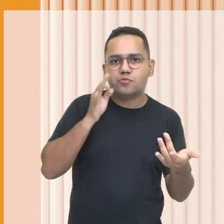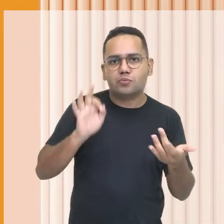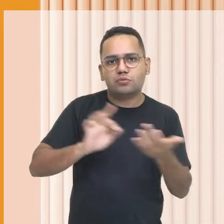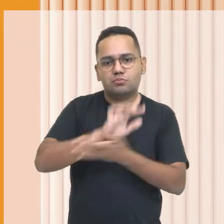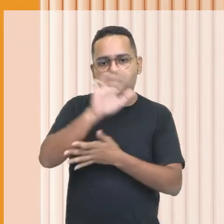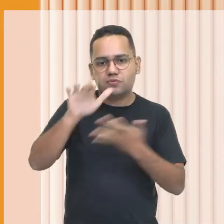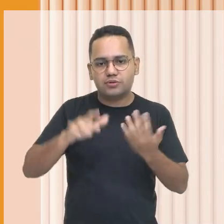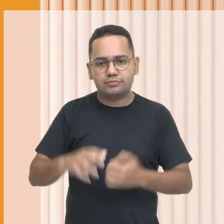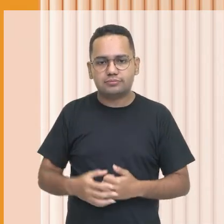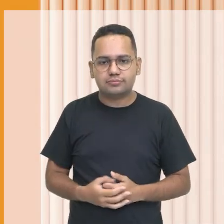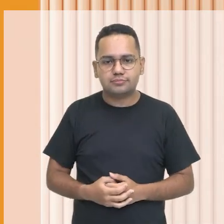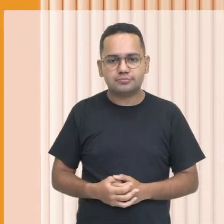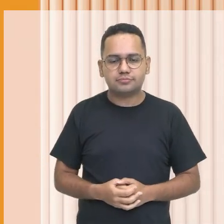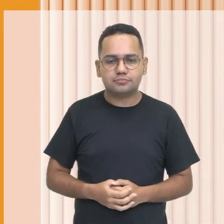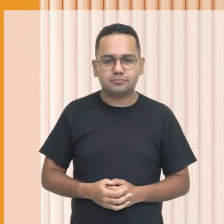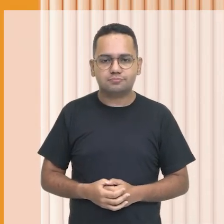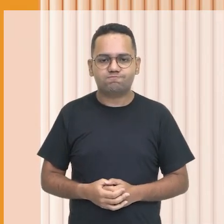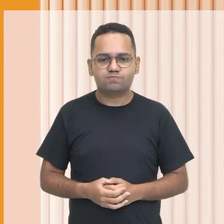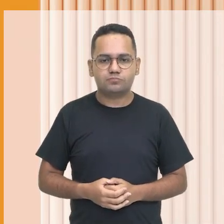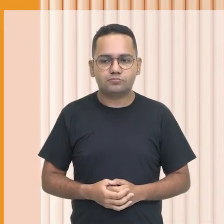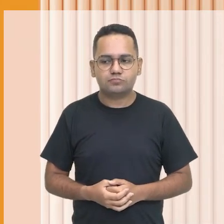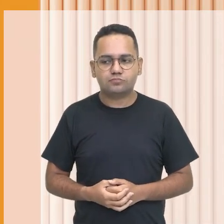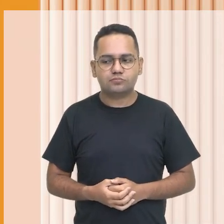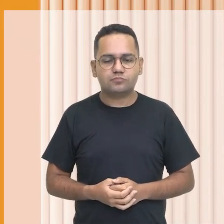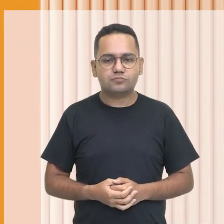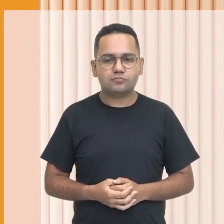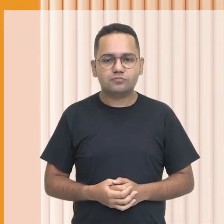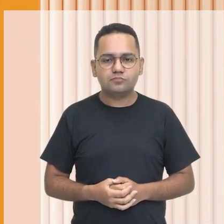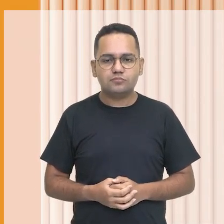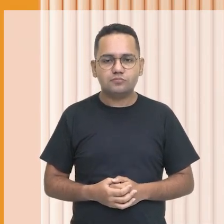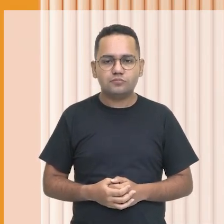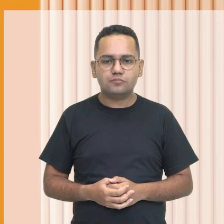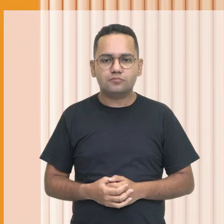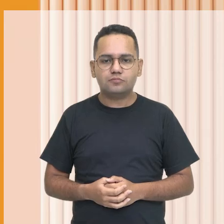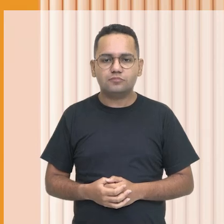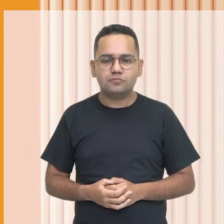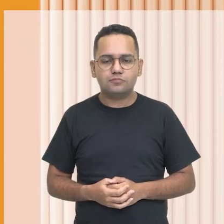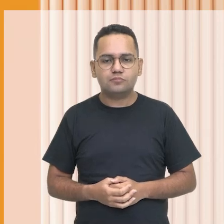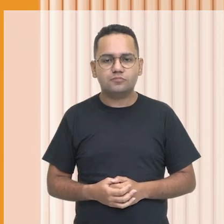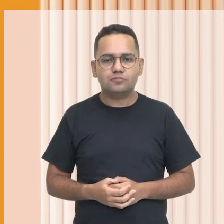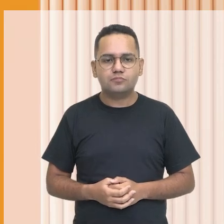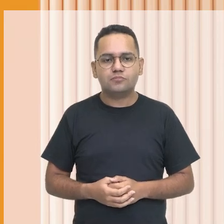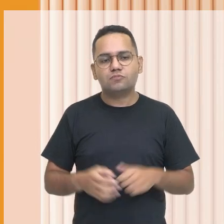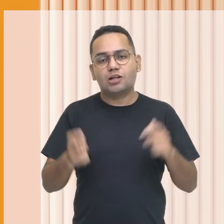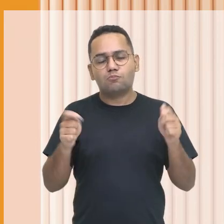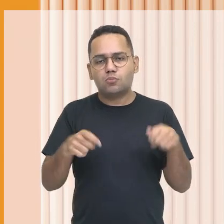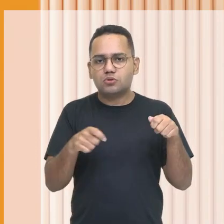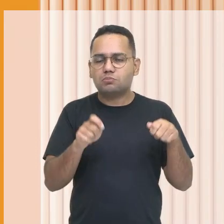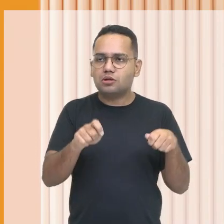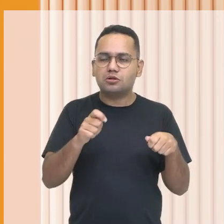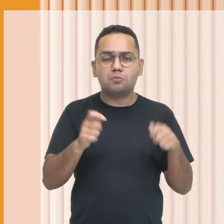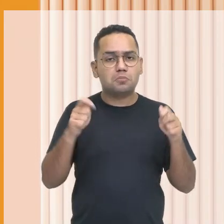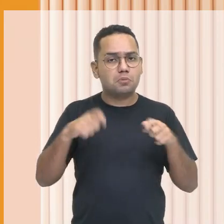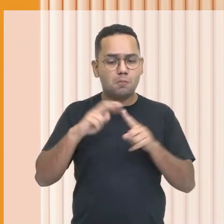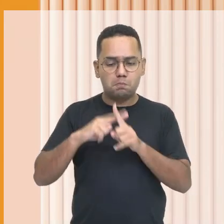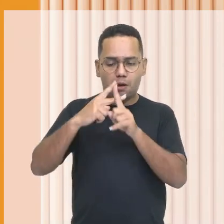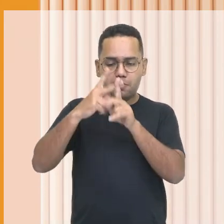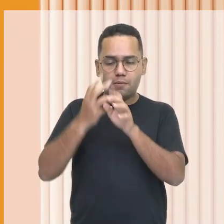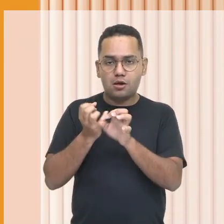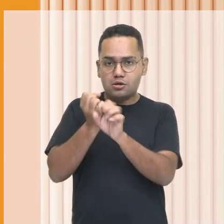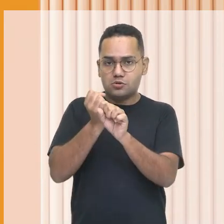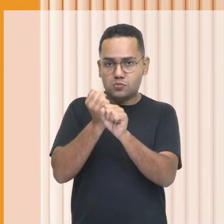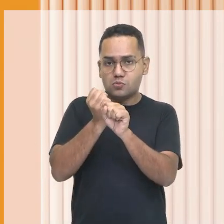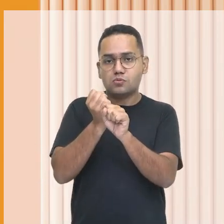pode arrendar, e para isso ele pode ali estabelecer formas de como ele vai ganhar mais, né, de